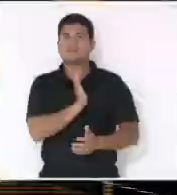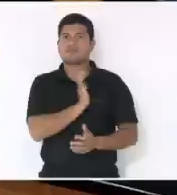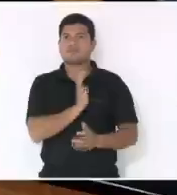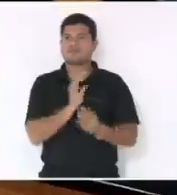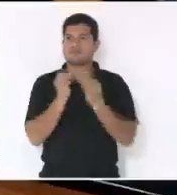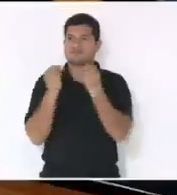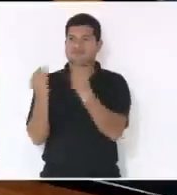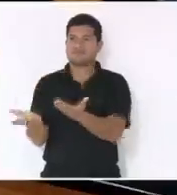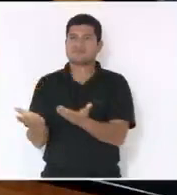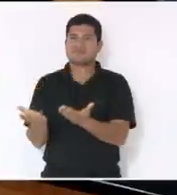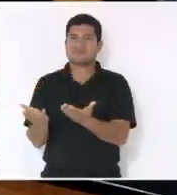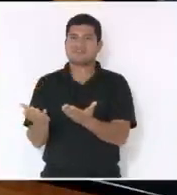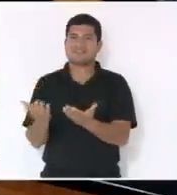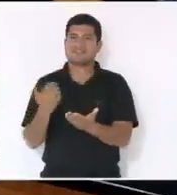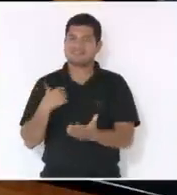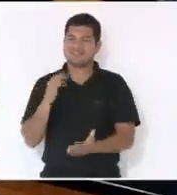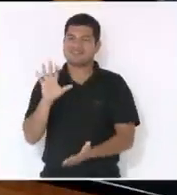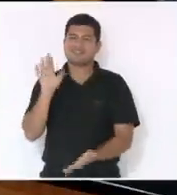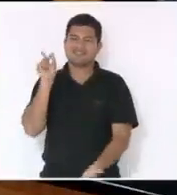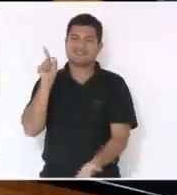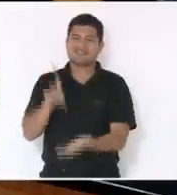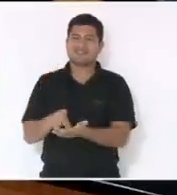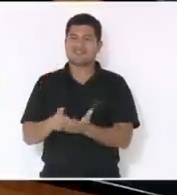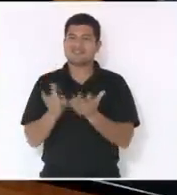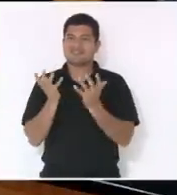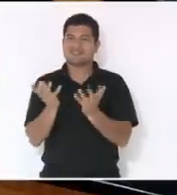a verdade, eu quero aqui...